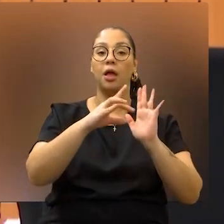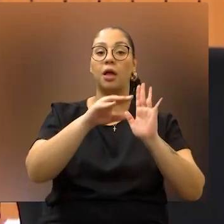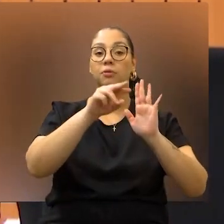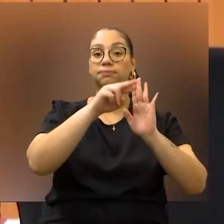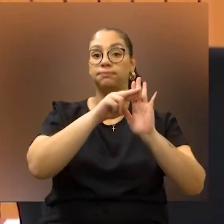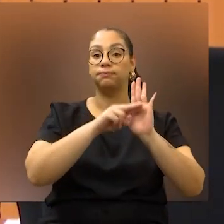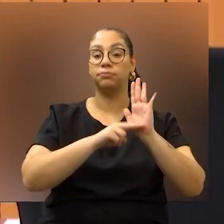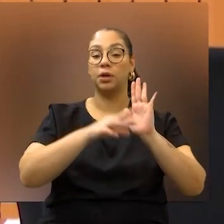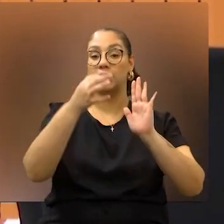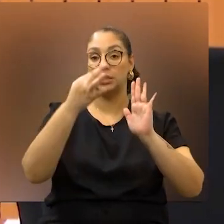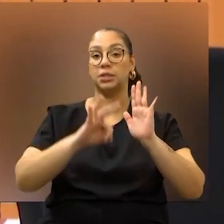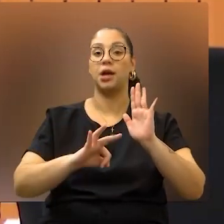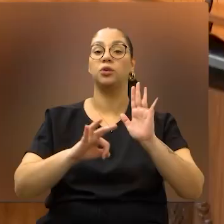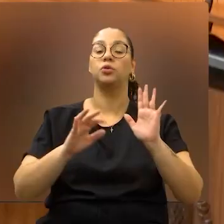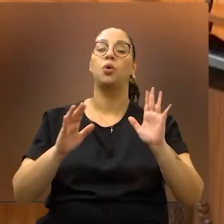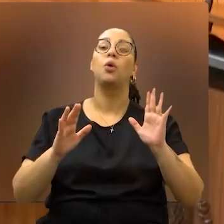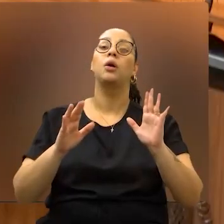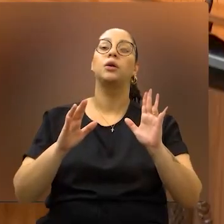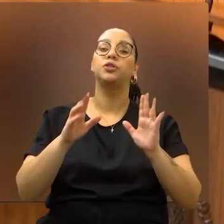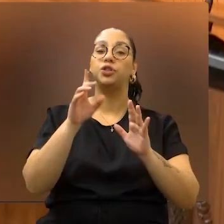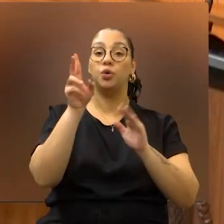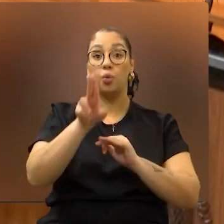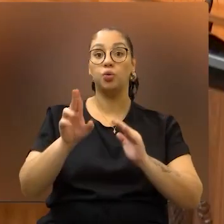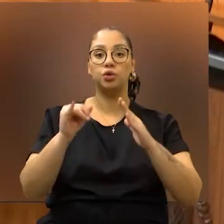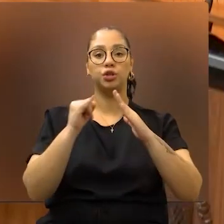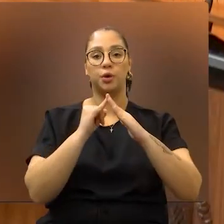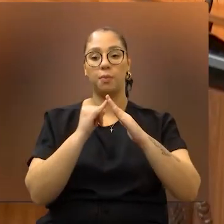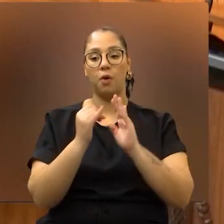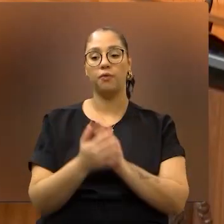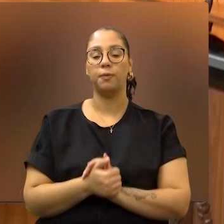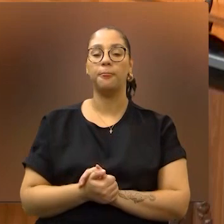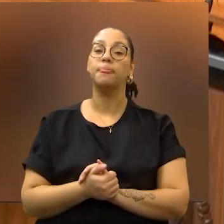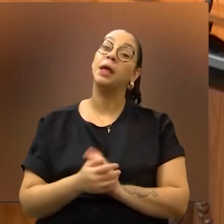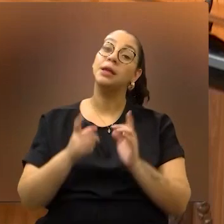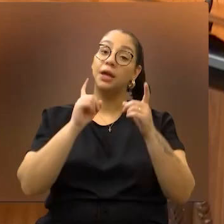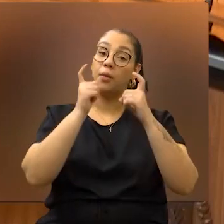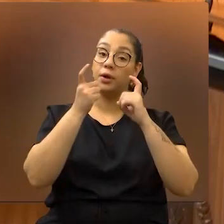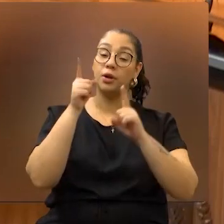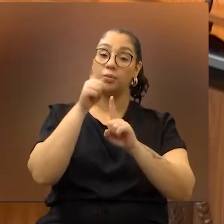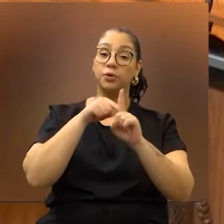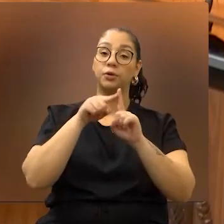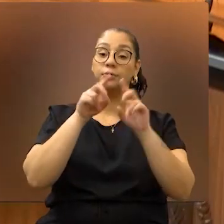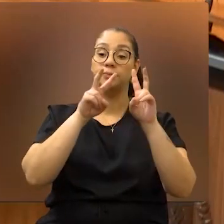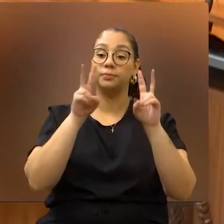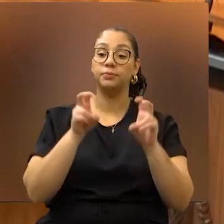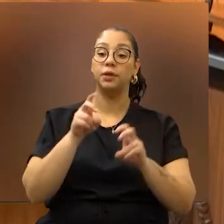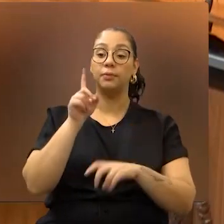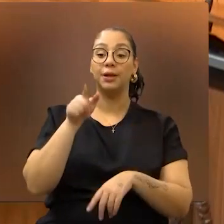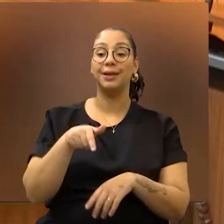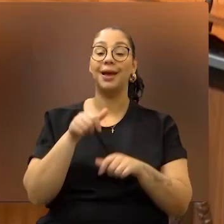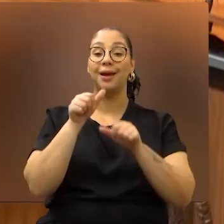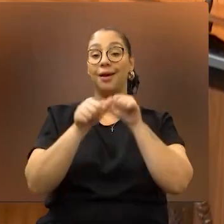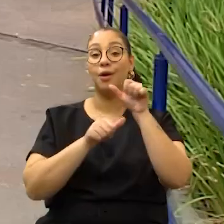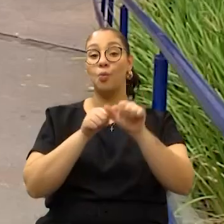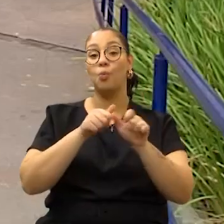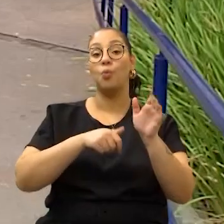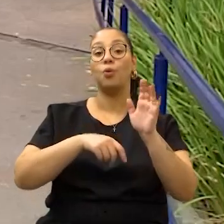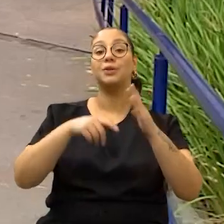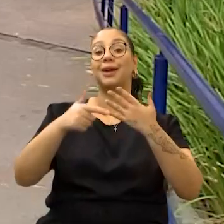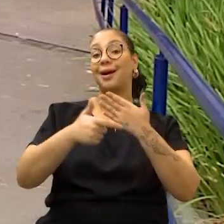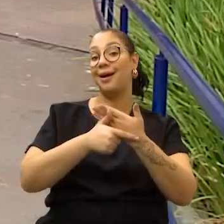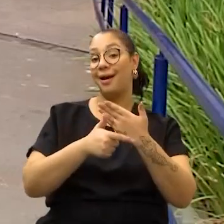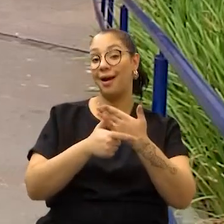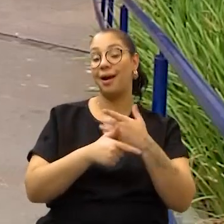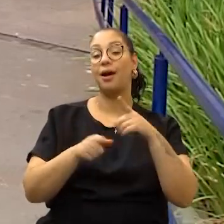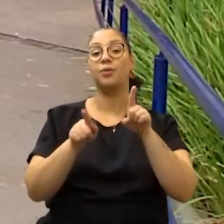ao cartório de registro de imóveis. A segunda reunião teve como tema a proposta do Executivo, que altera plano de